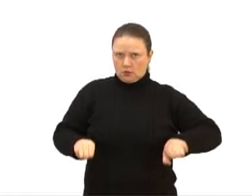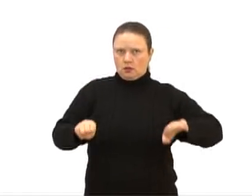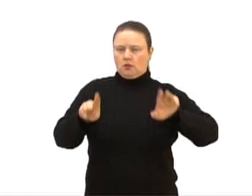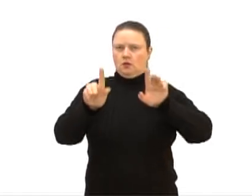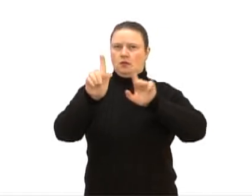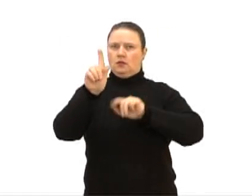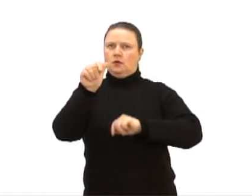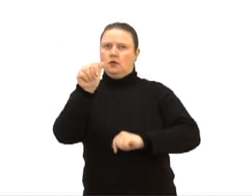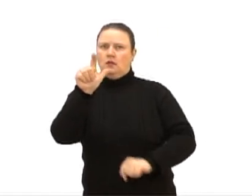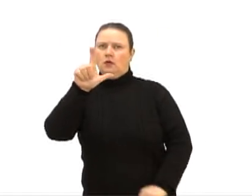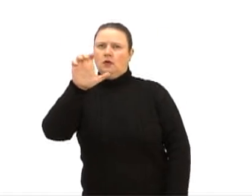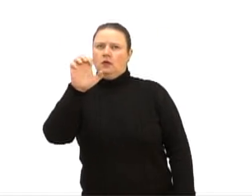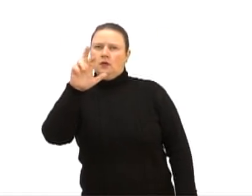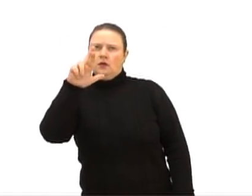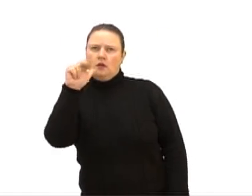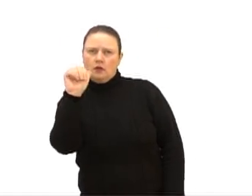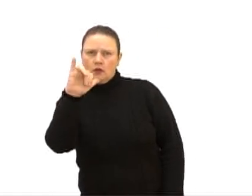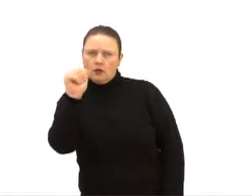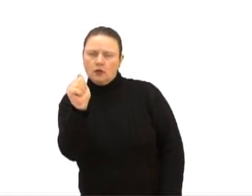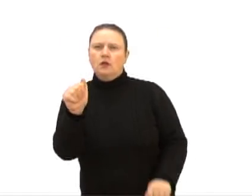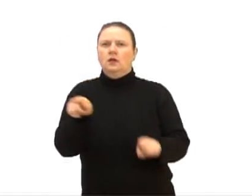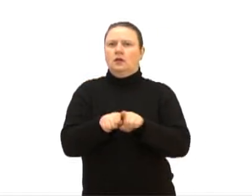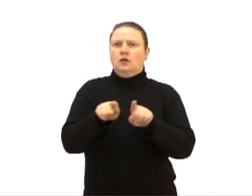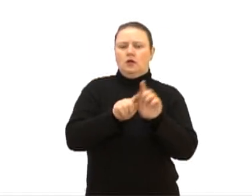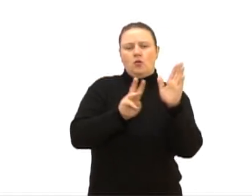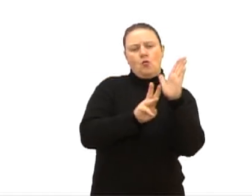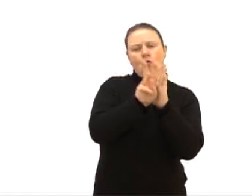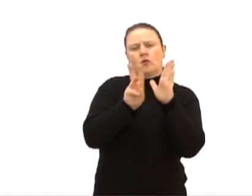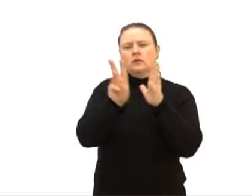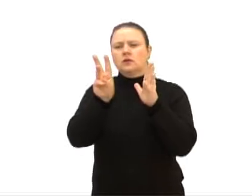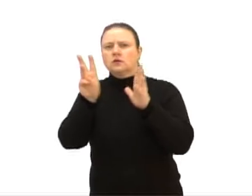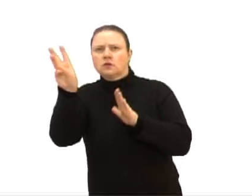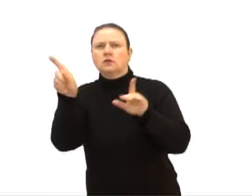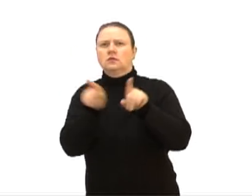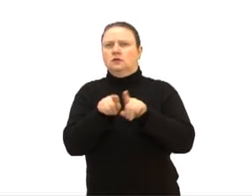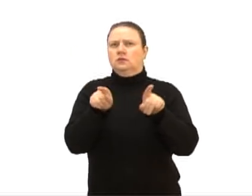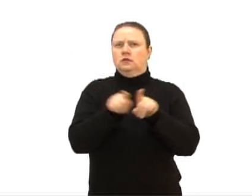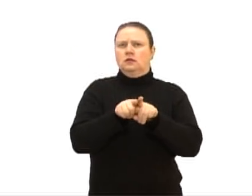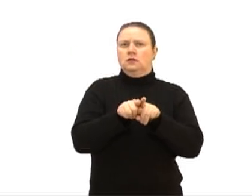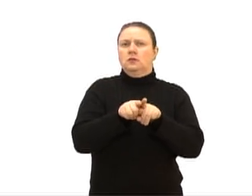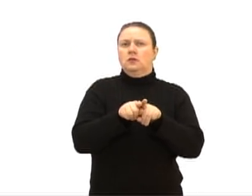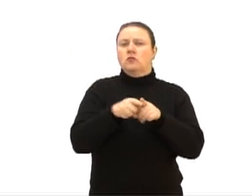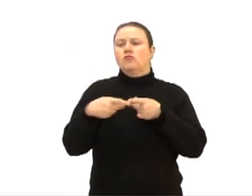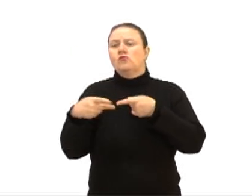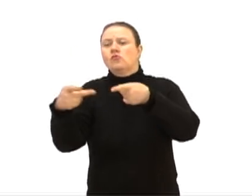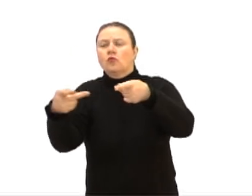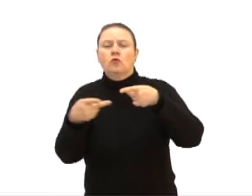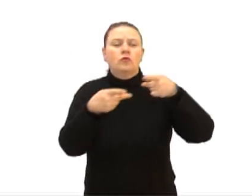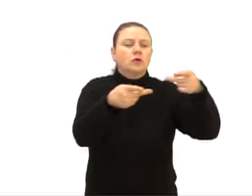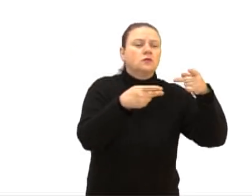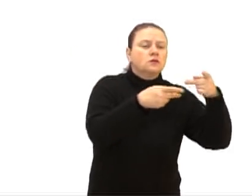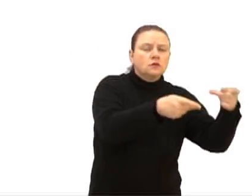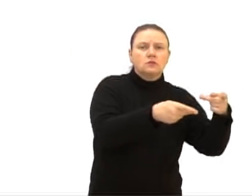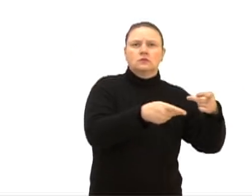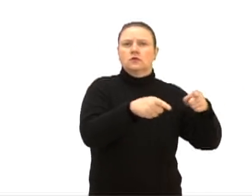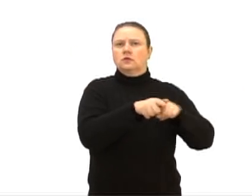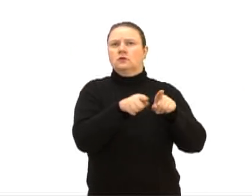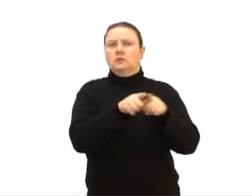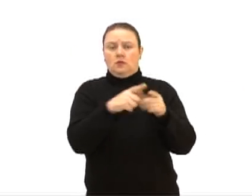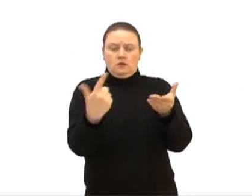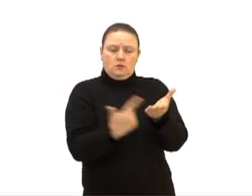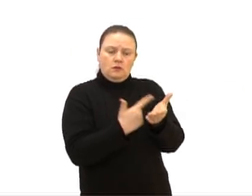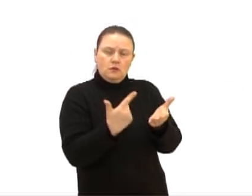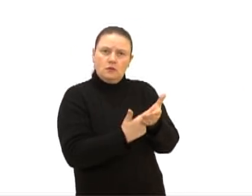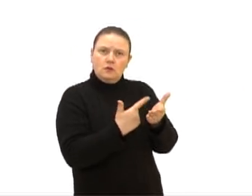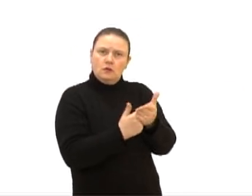né? Espaços de cultura, sites, blogs, e também em vários materiais didáticos, livro de arte,